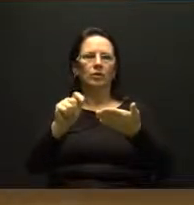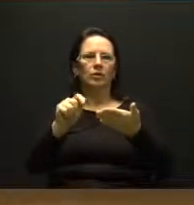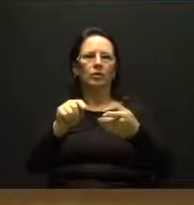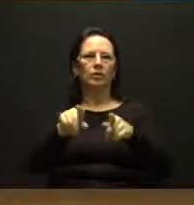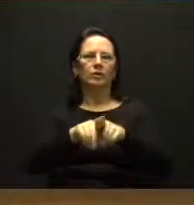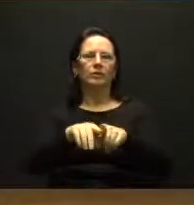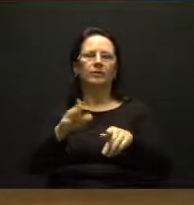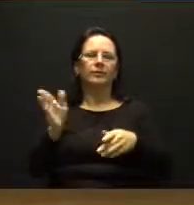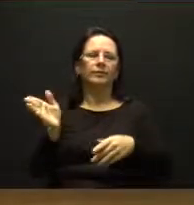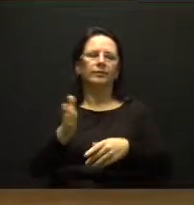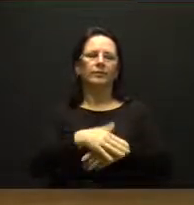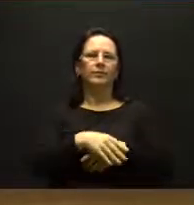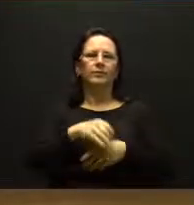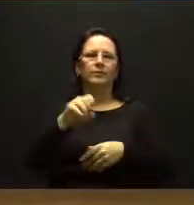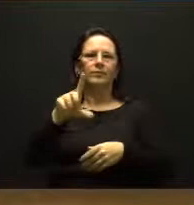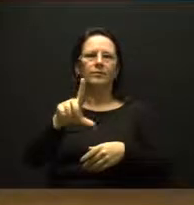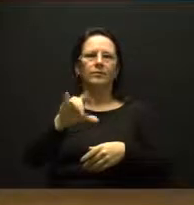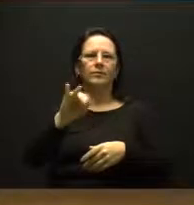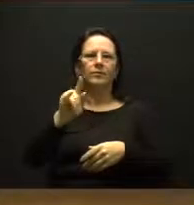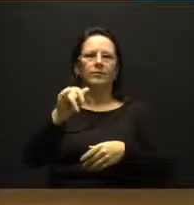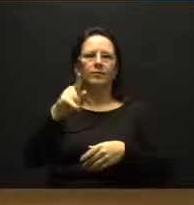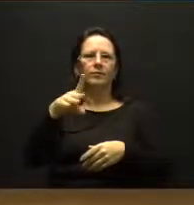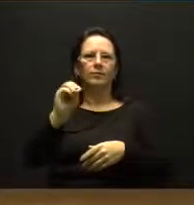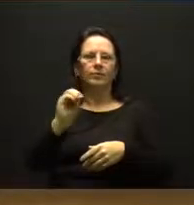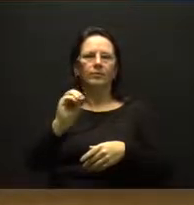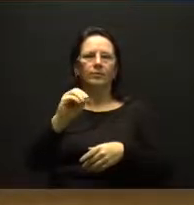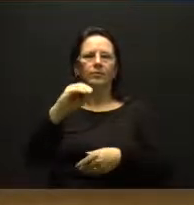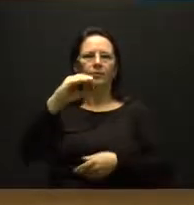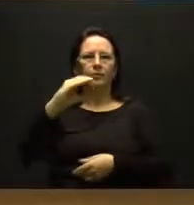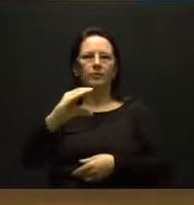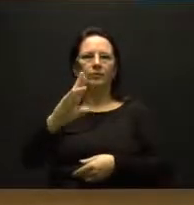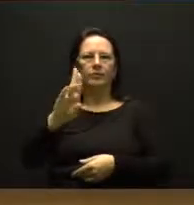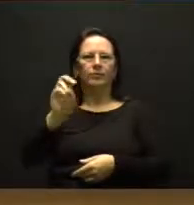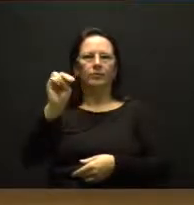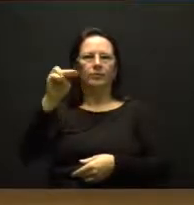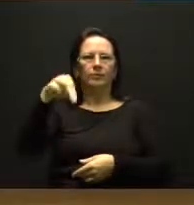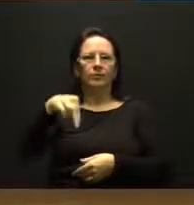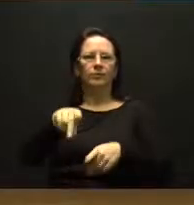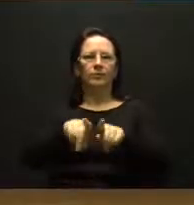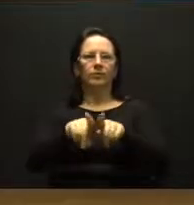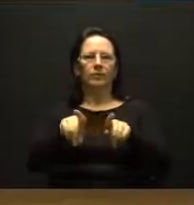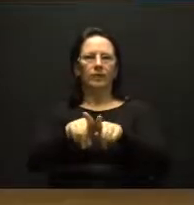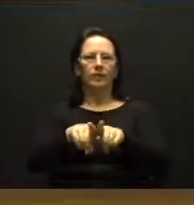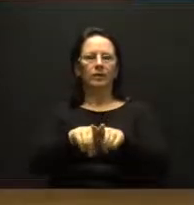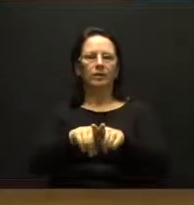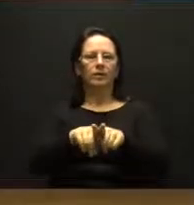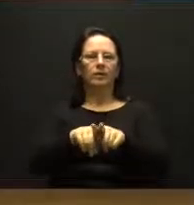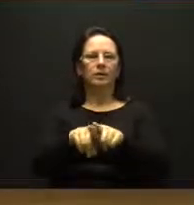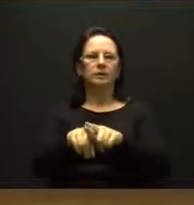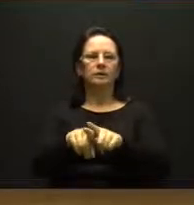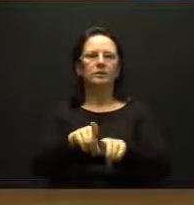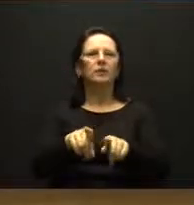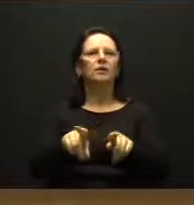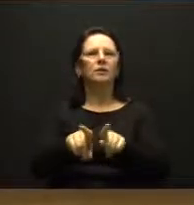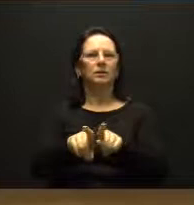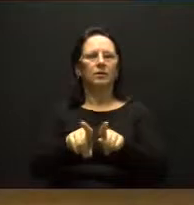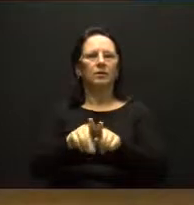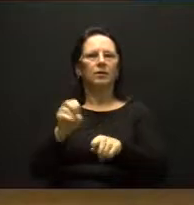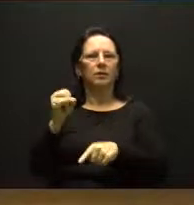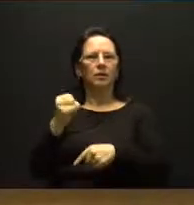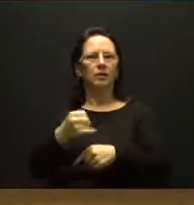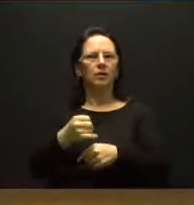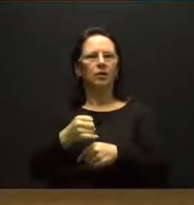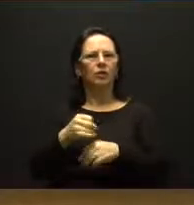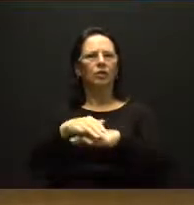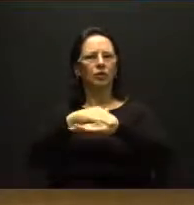desculpa perdão liquidação da cursan essa liquidação a parte que foi feita essa liquidação aí sim será